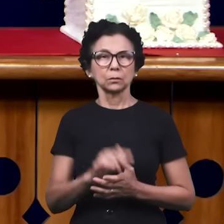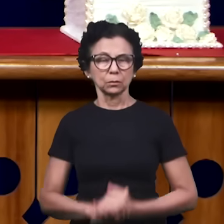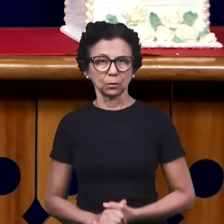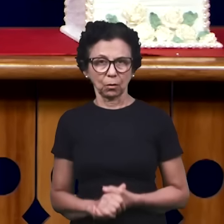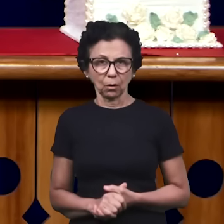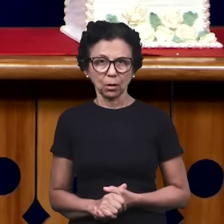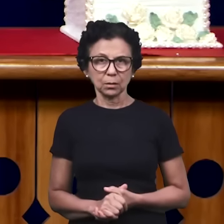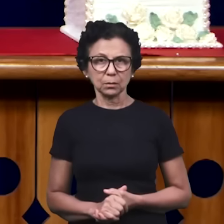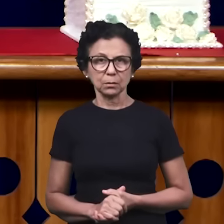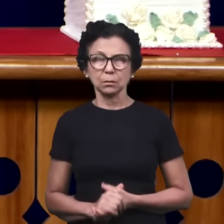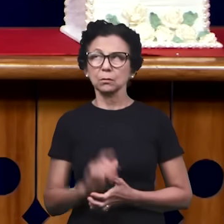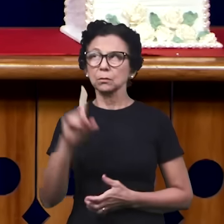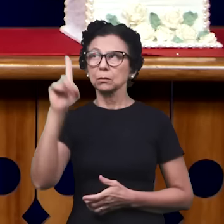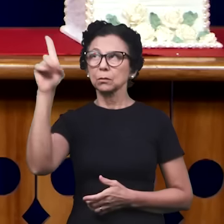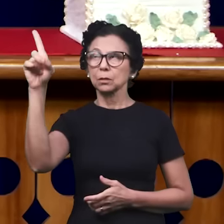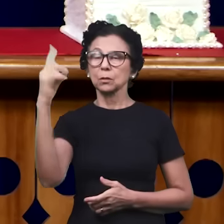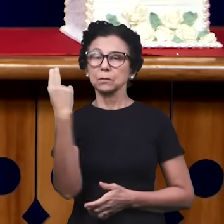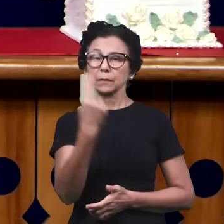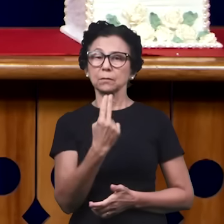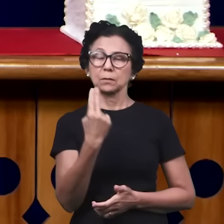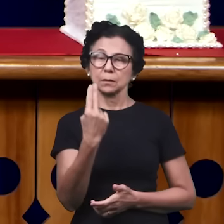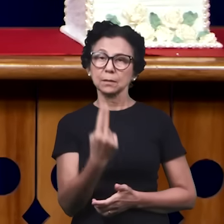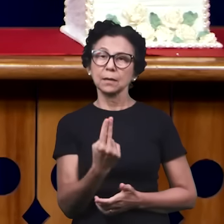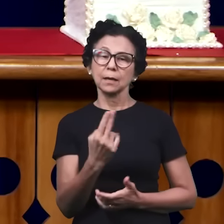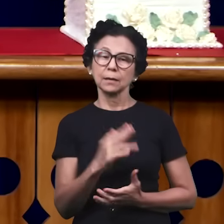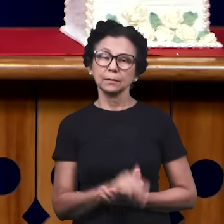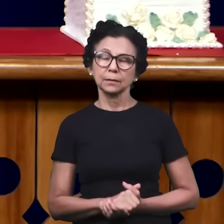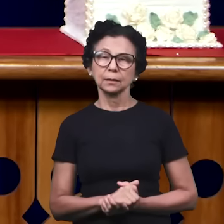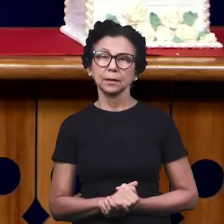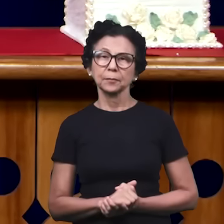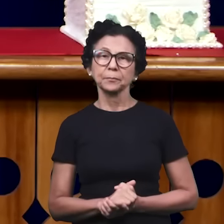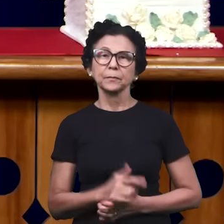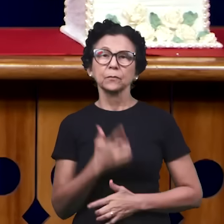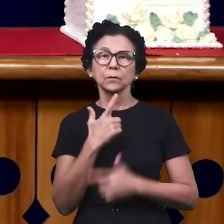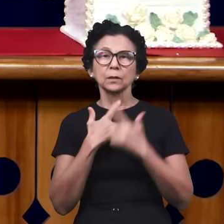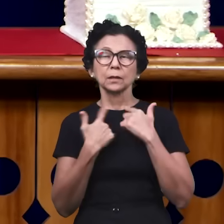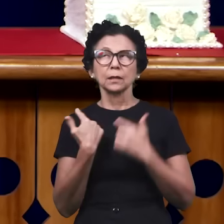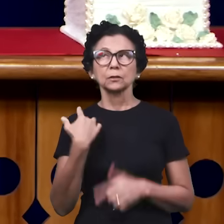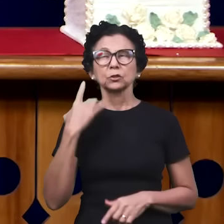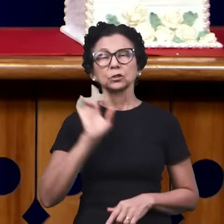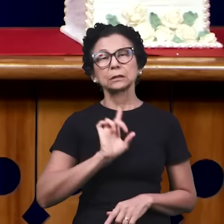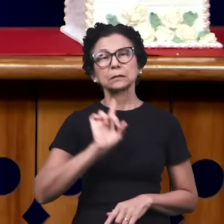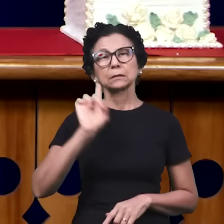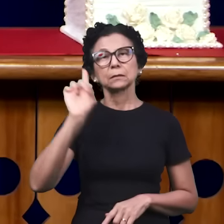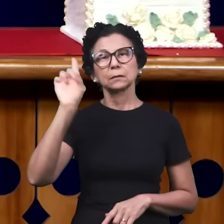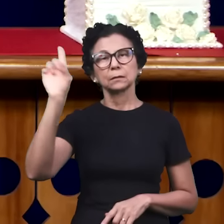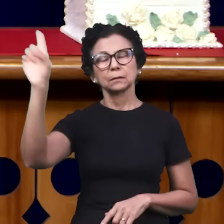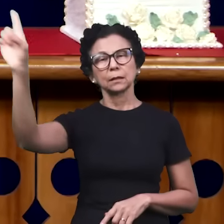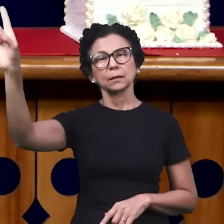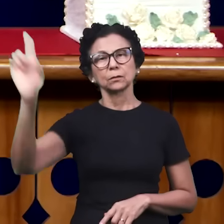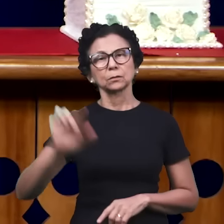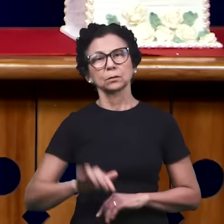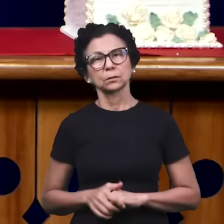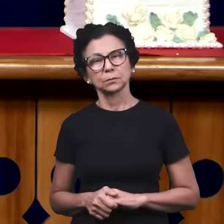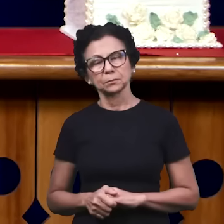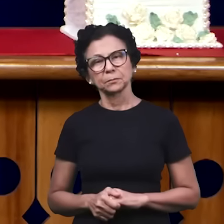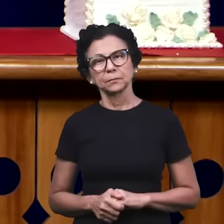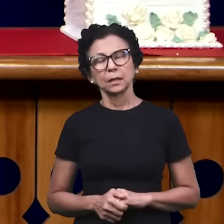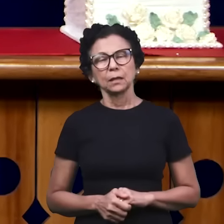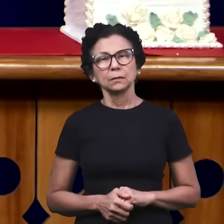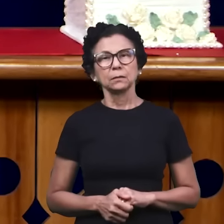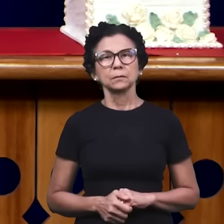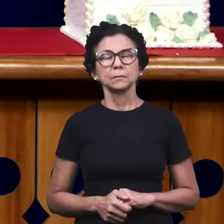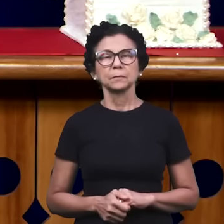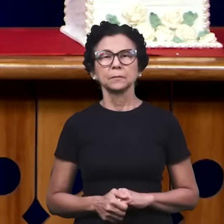entrando na igreja a vontade do nosso Deus. Esse instrumento na mão do Senhor. convidando cada jovem a